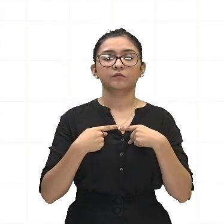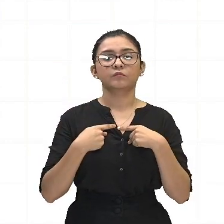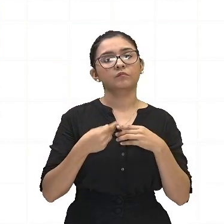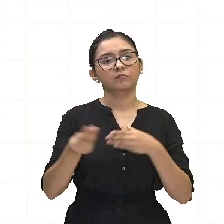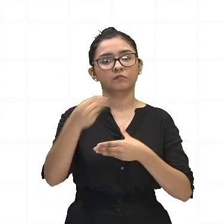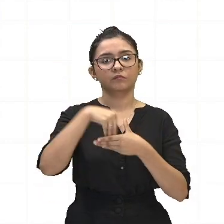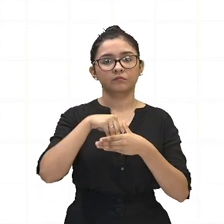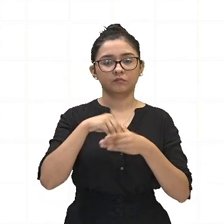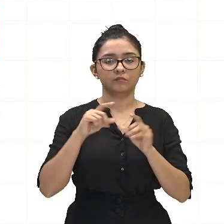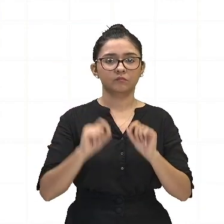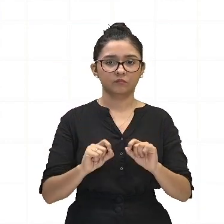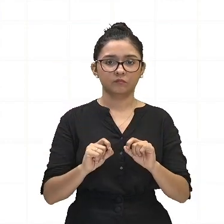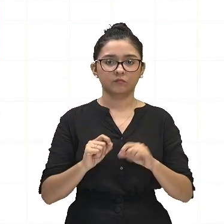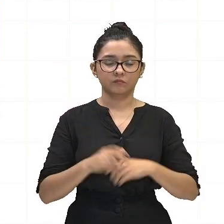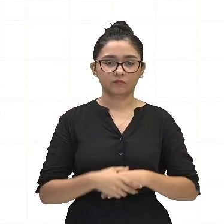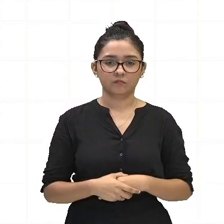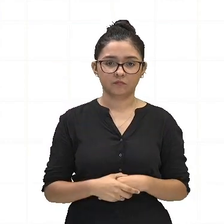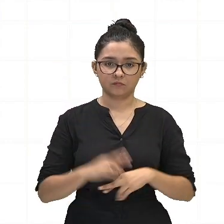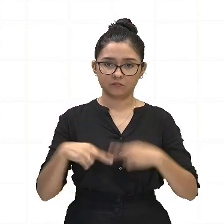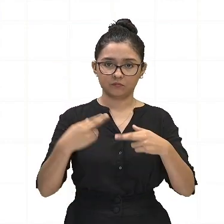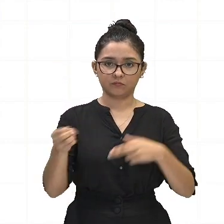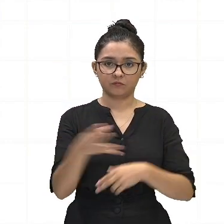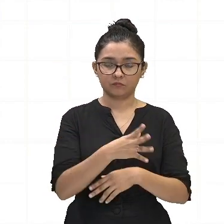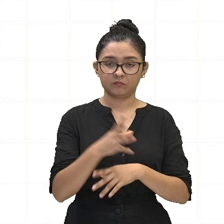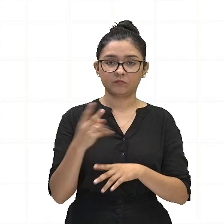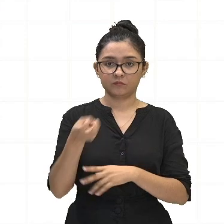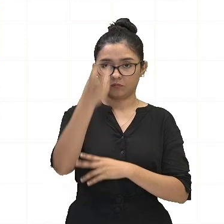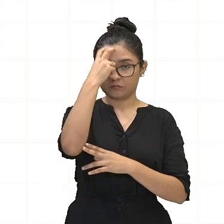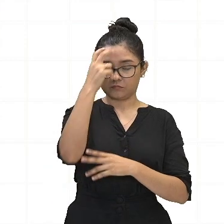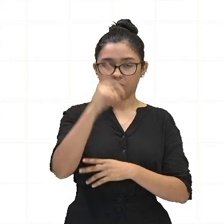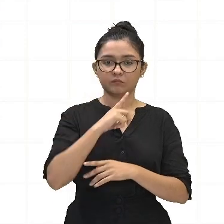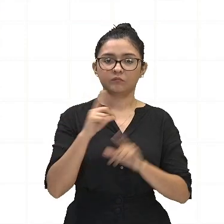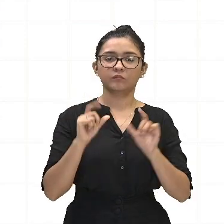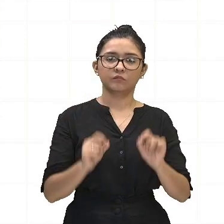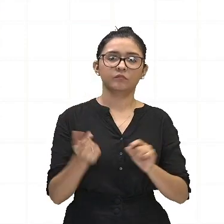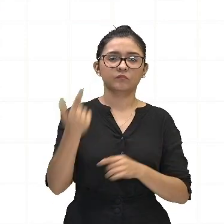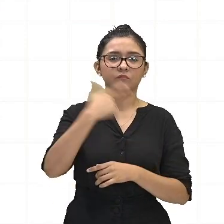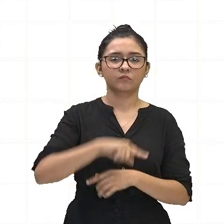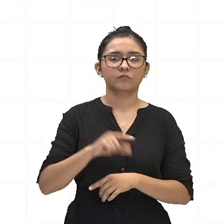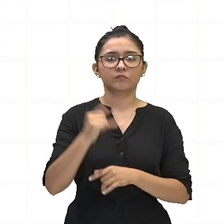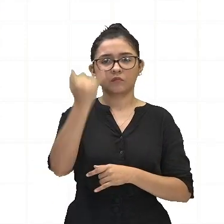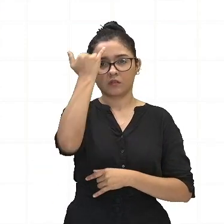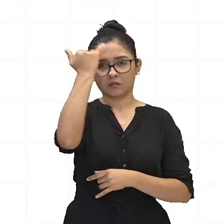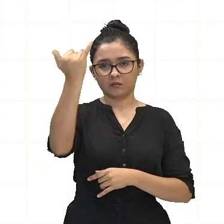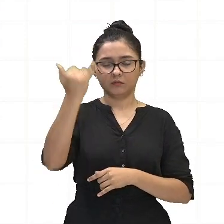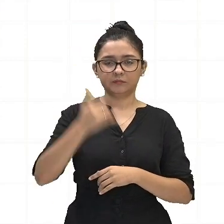do renascimento cultural. Nós vamos ter o resgate de ideias